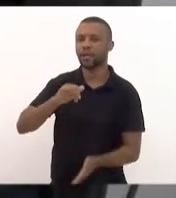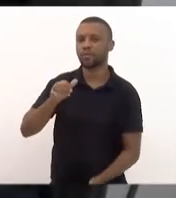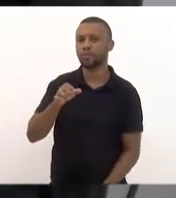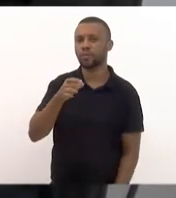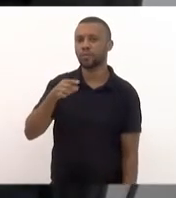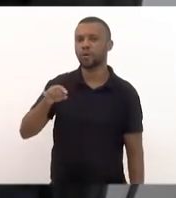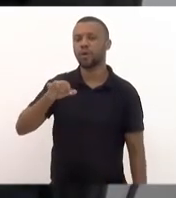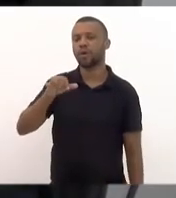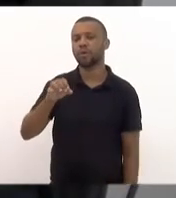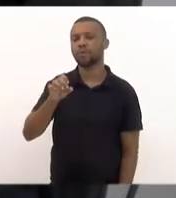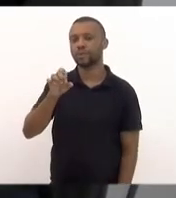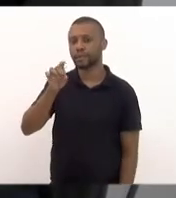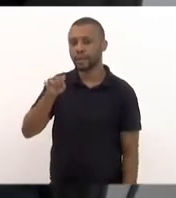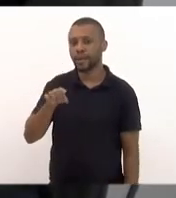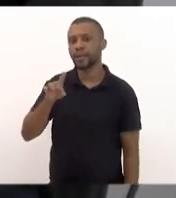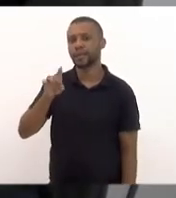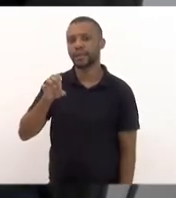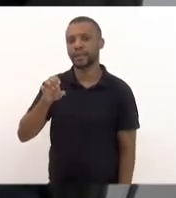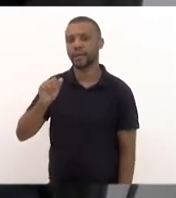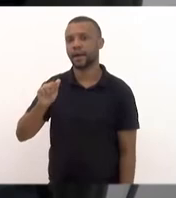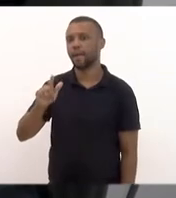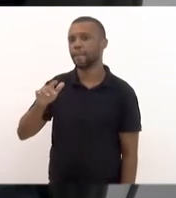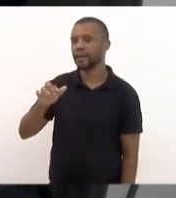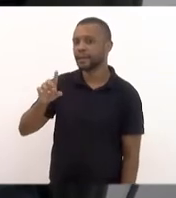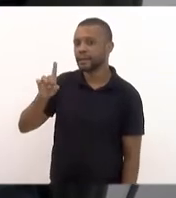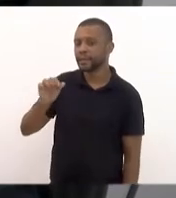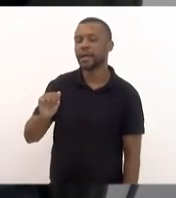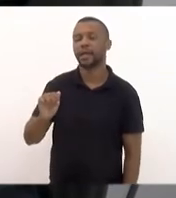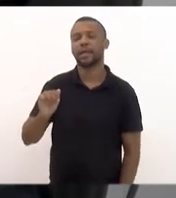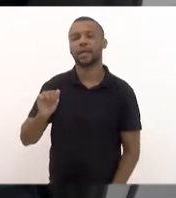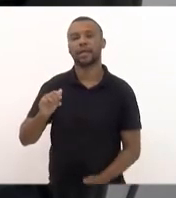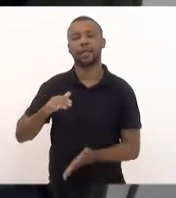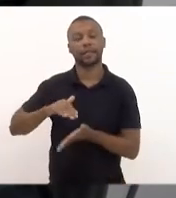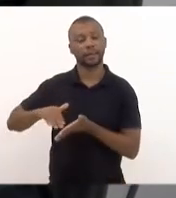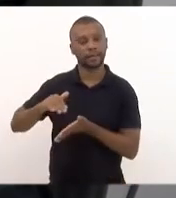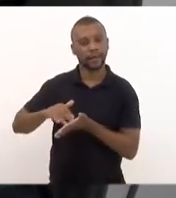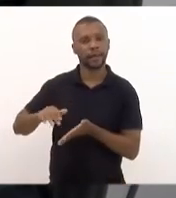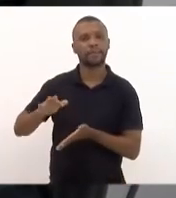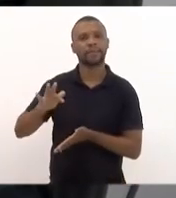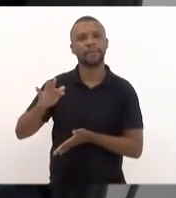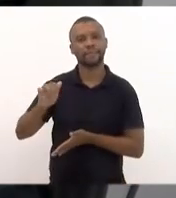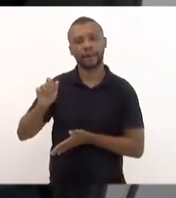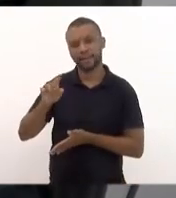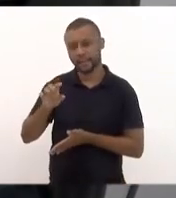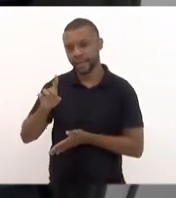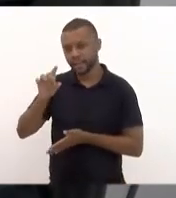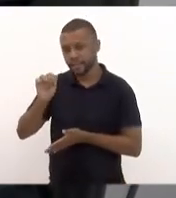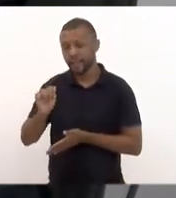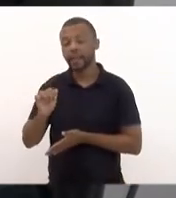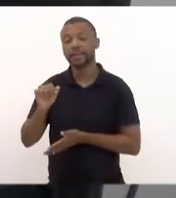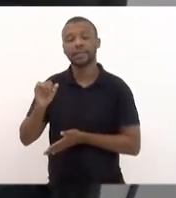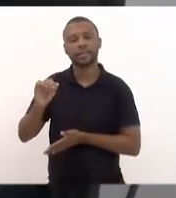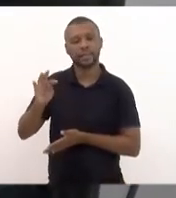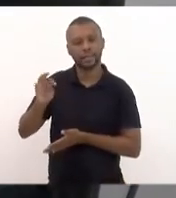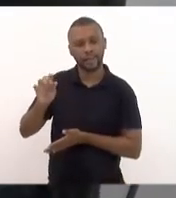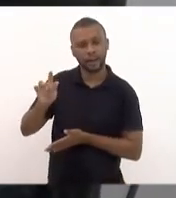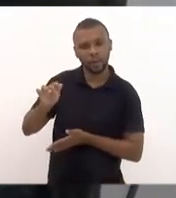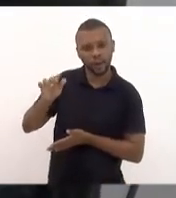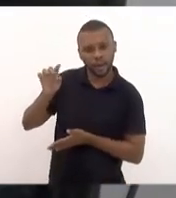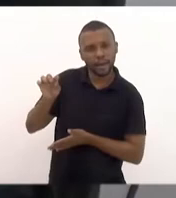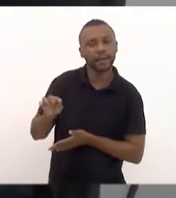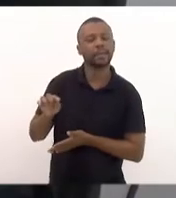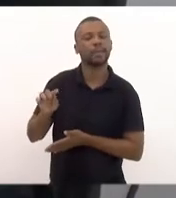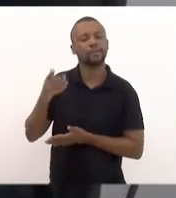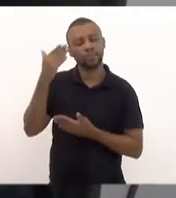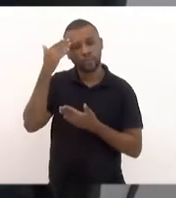Almeida, secretário de Fazenda de Itaguaí, em nome de quem eu saúdo a delegação, a representação de Itaguaí que está presente nessa audiência pública.